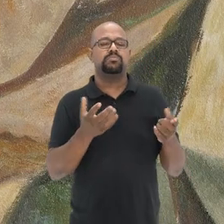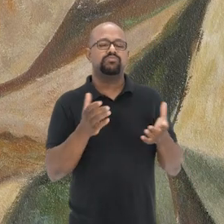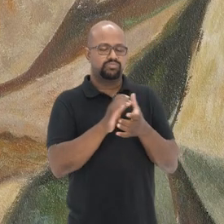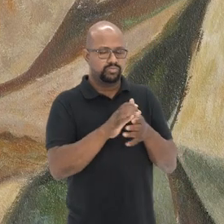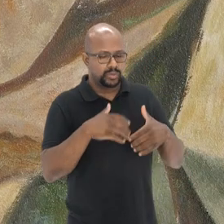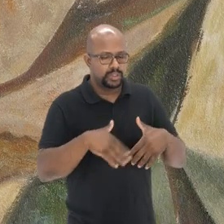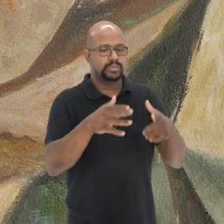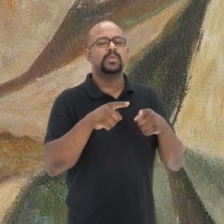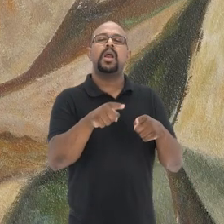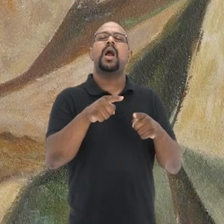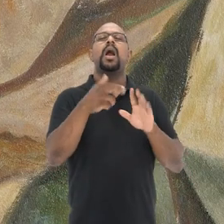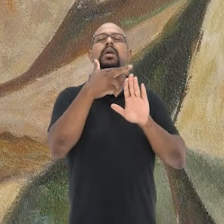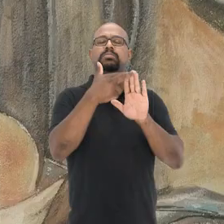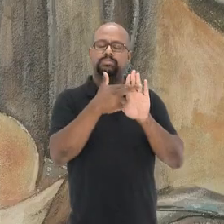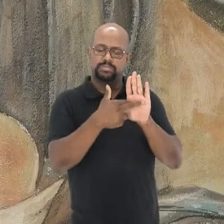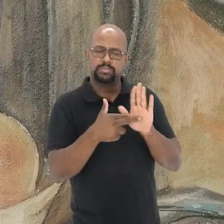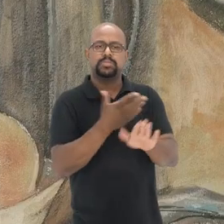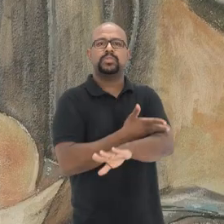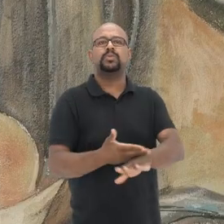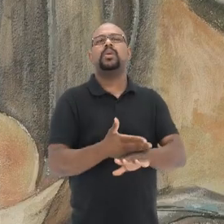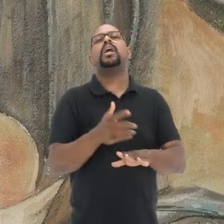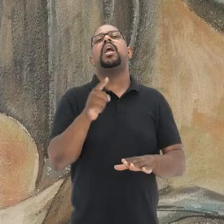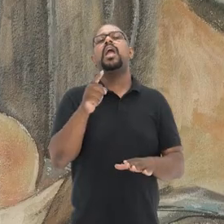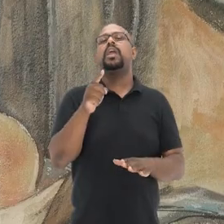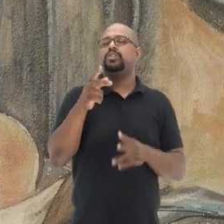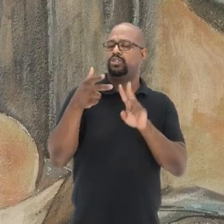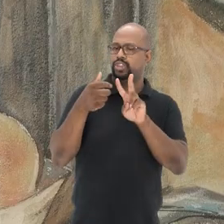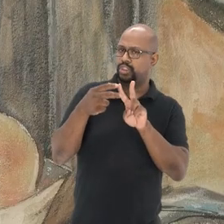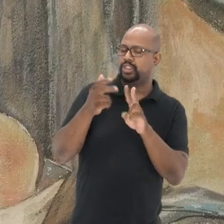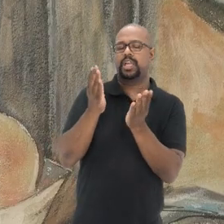Imembui, seguindo o rito indígena e também o rito cristão.